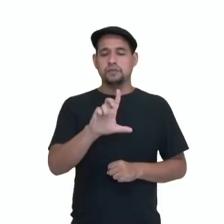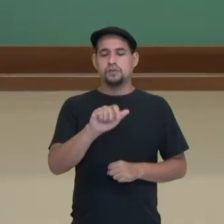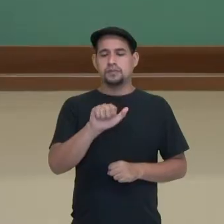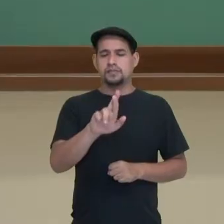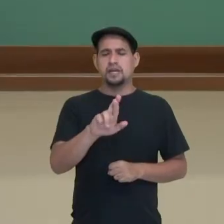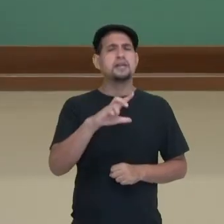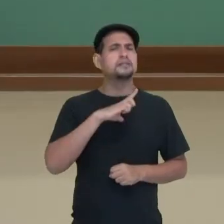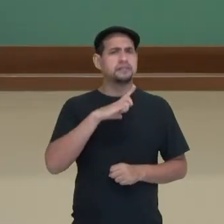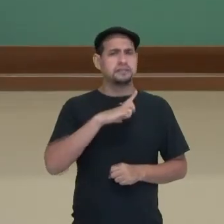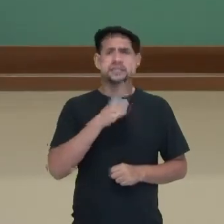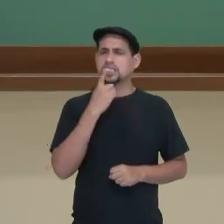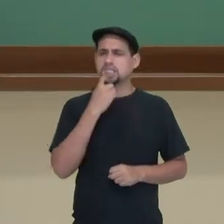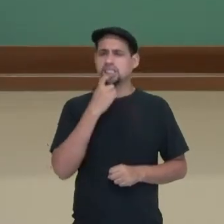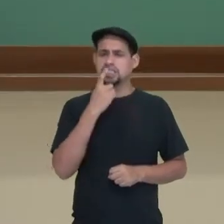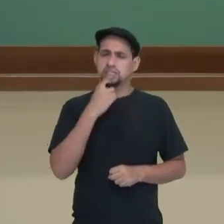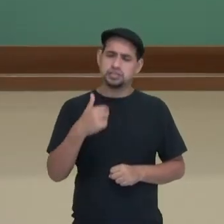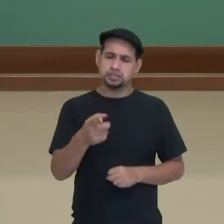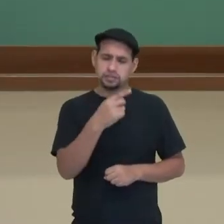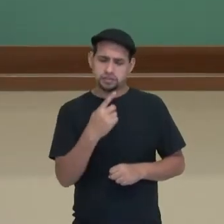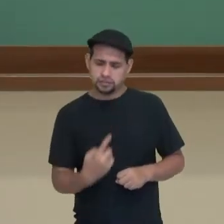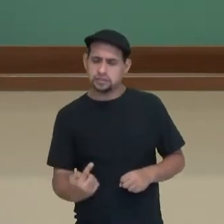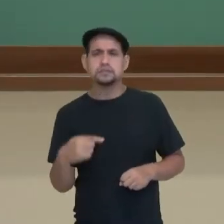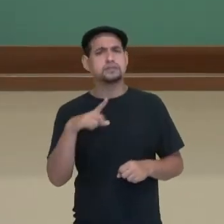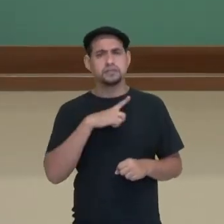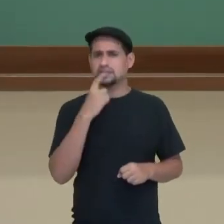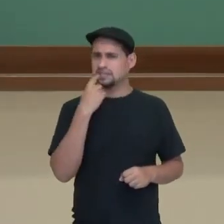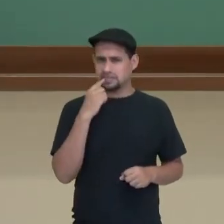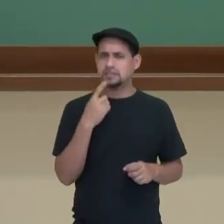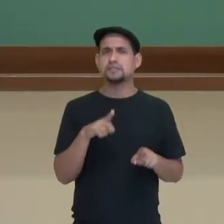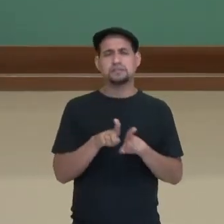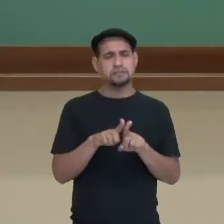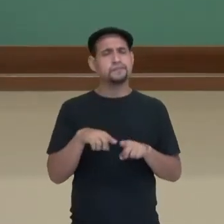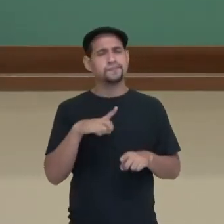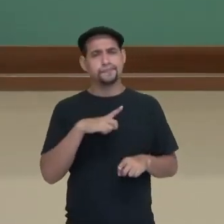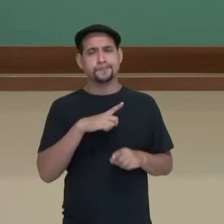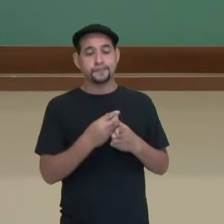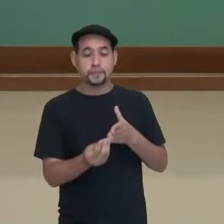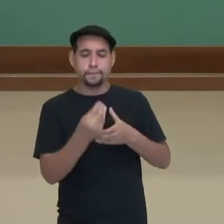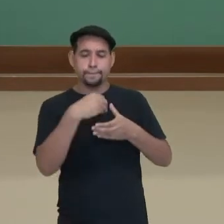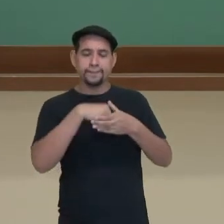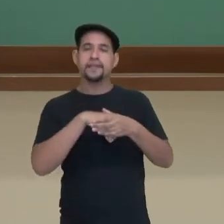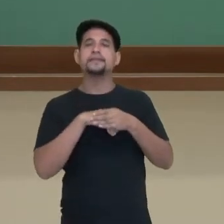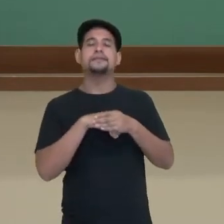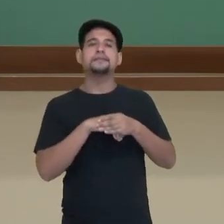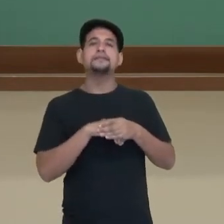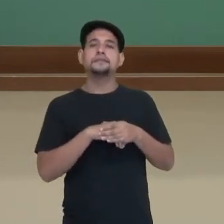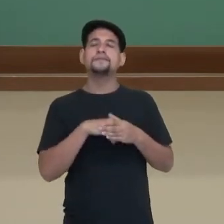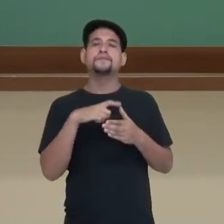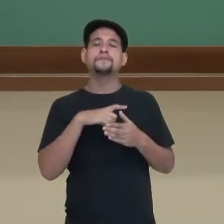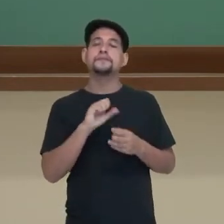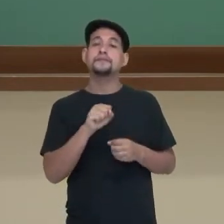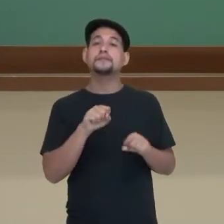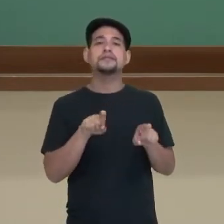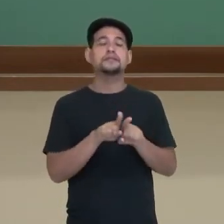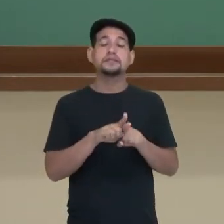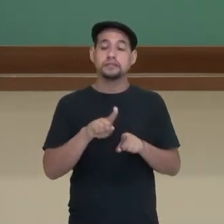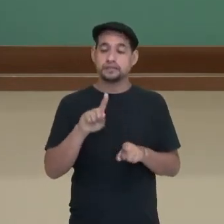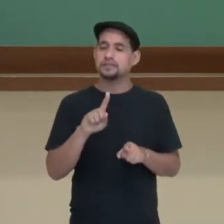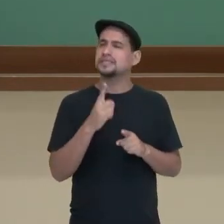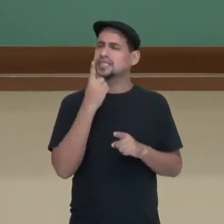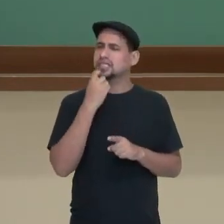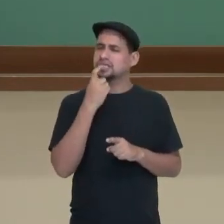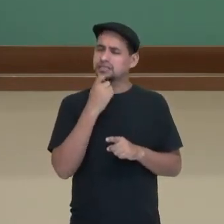tem vasos sanguíneos correndo nos ossos. Tem os vasos sanguíneos dentro dos ossos, que é o tecido hematopoético, e tem vasos